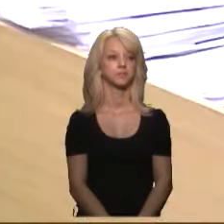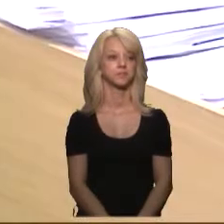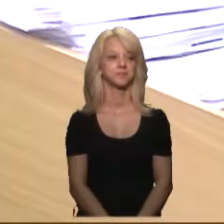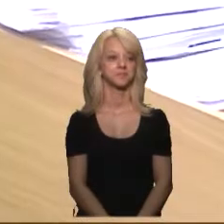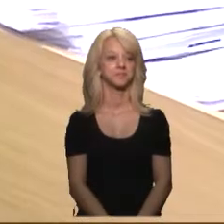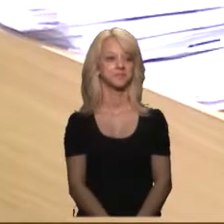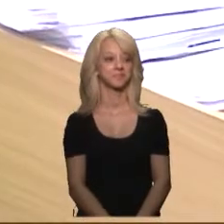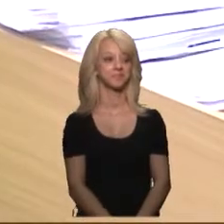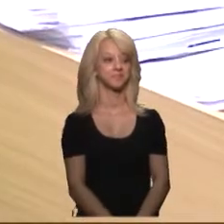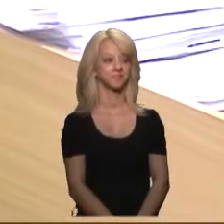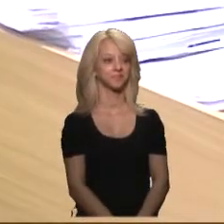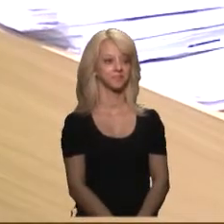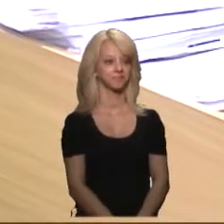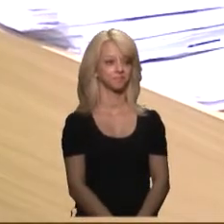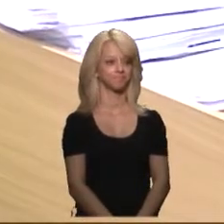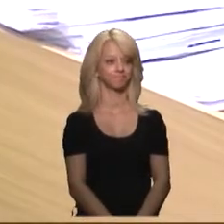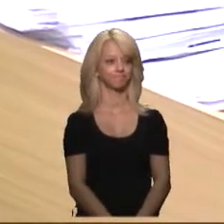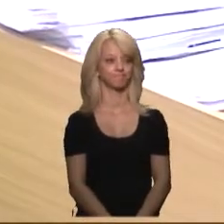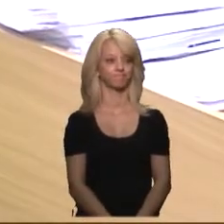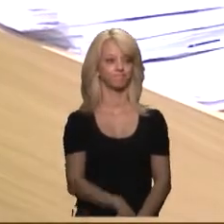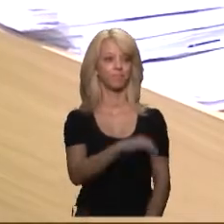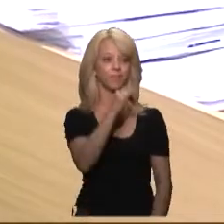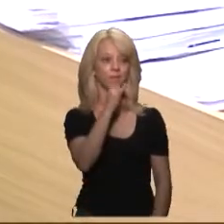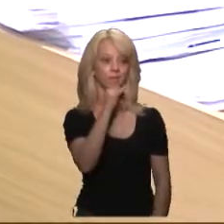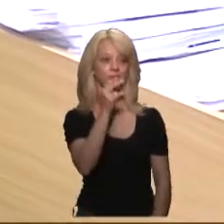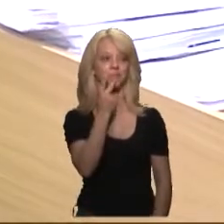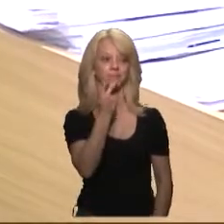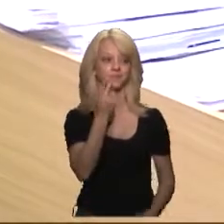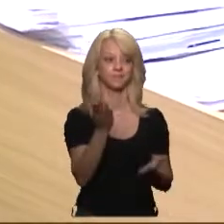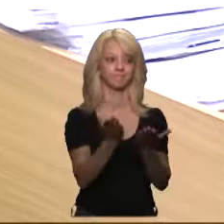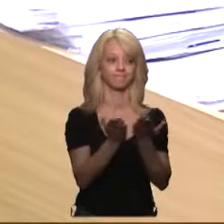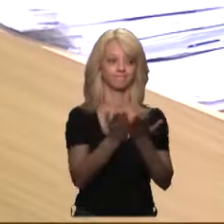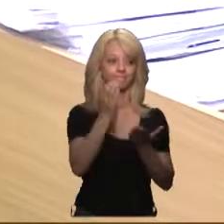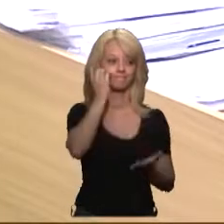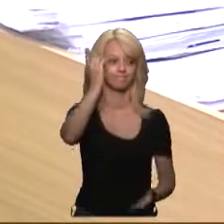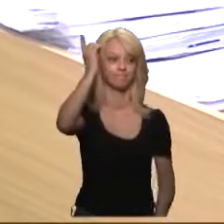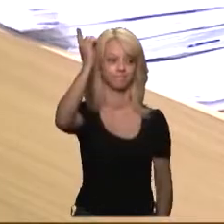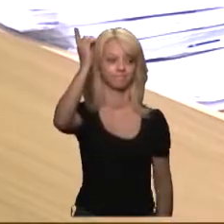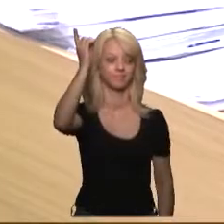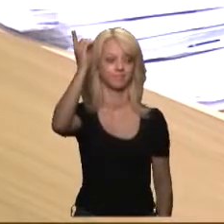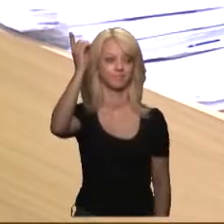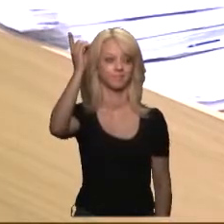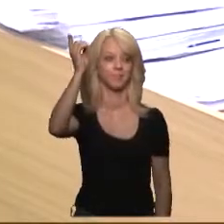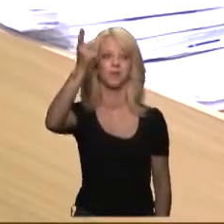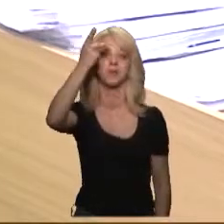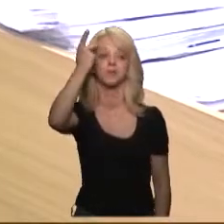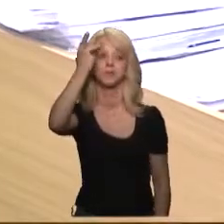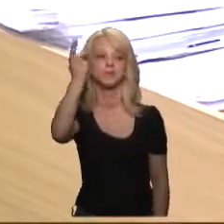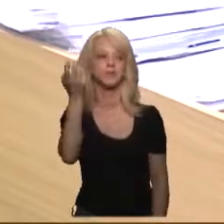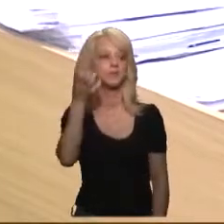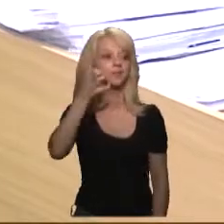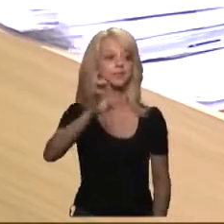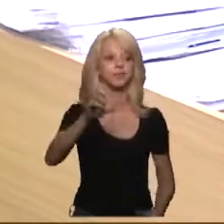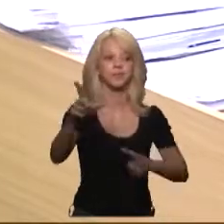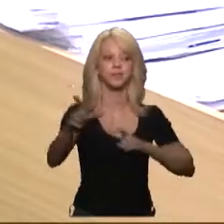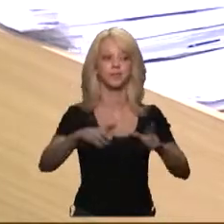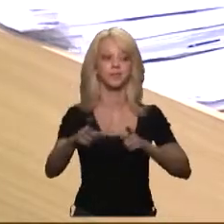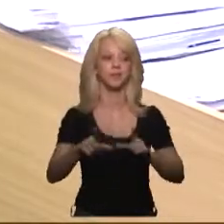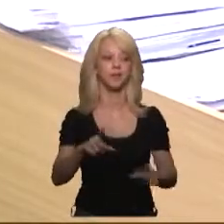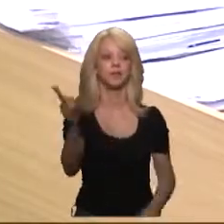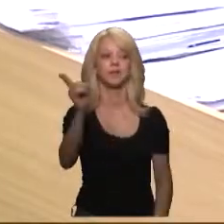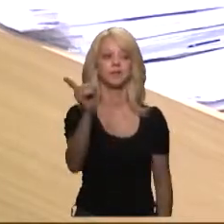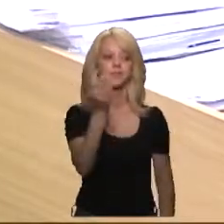o seguinte: se alguém não quiser trabalhar, não coma também. Então, tá aí. Então, votei favorável,